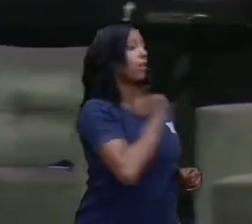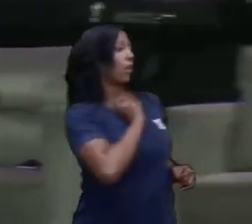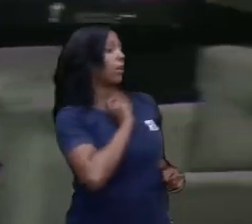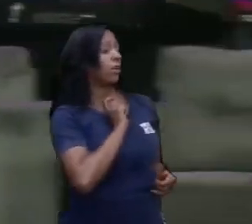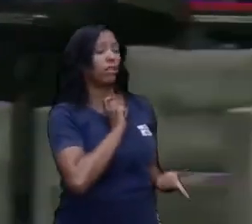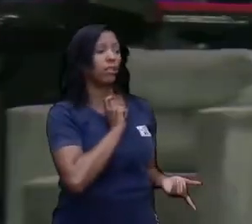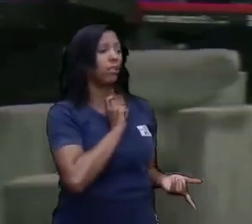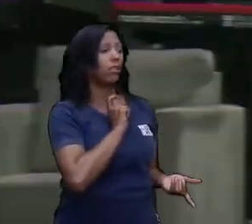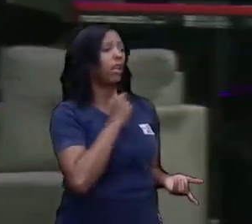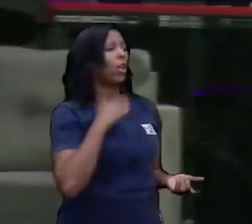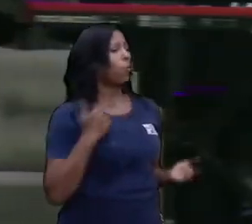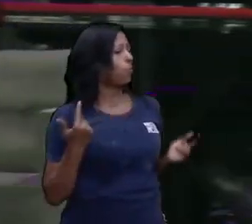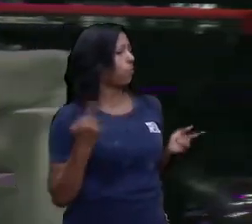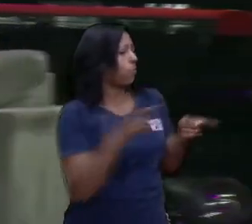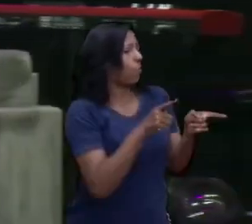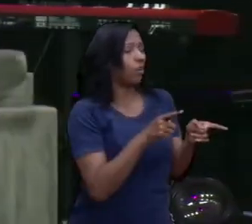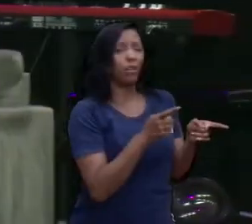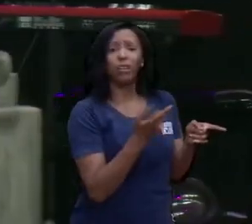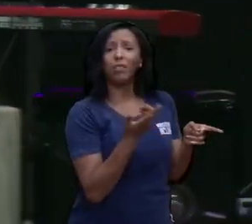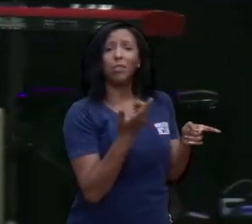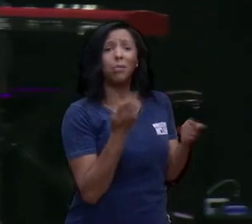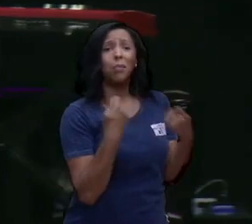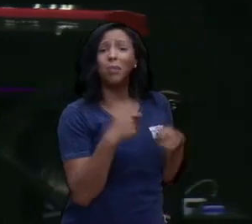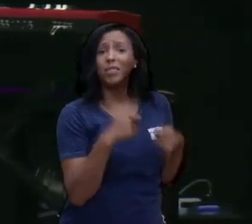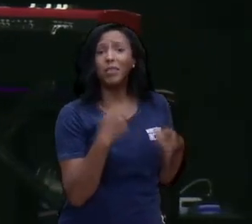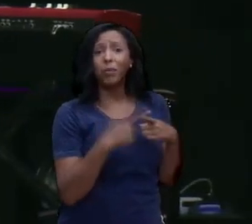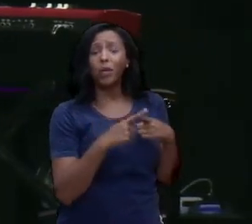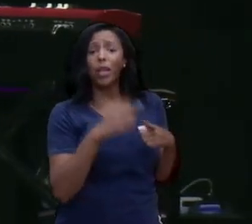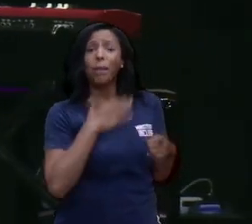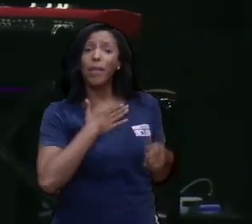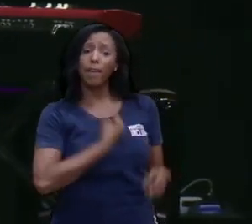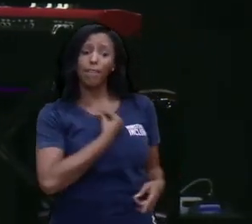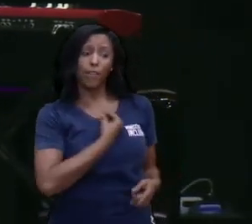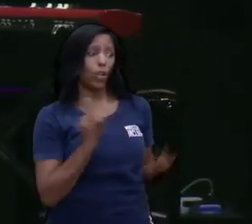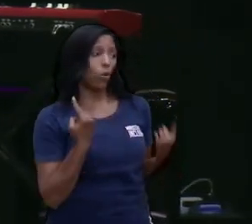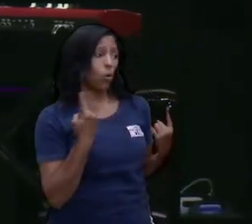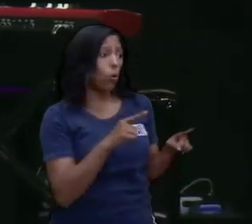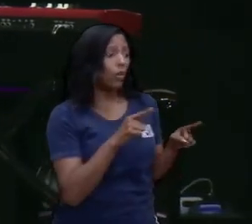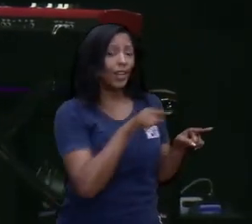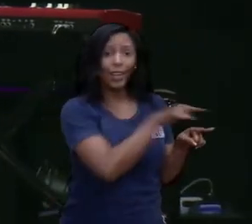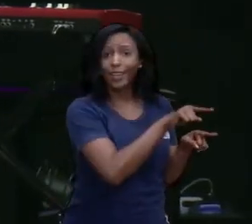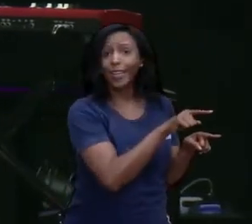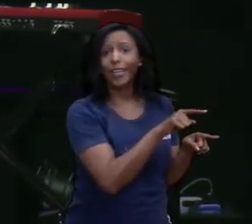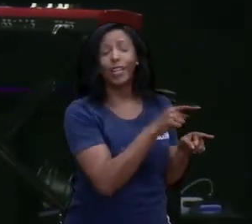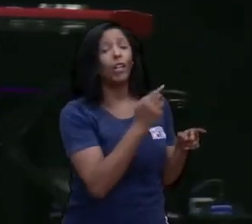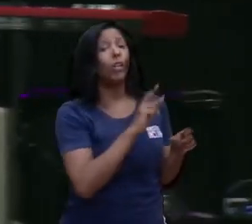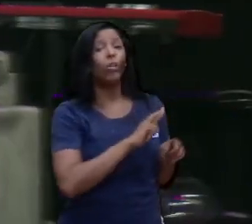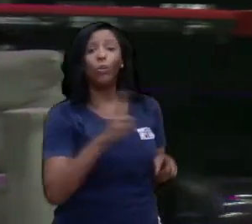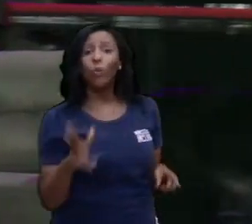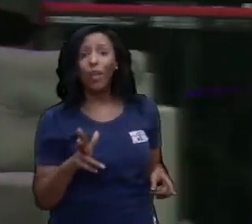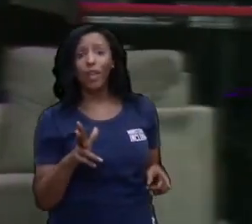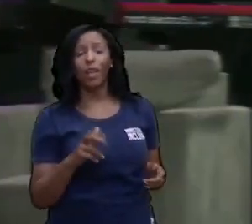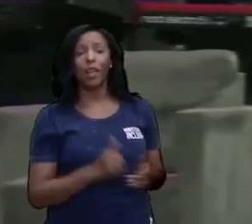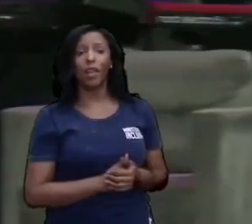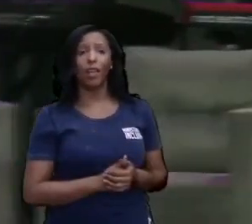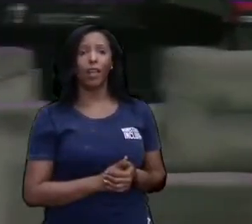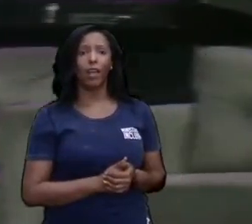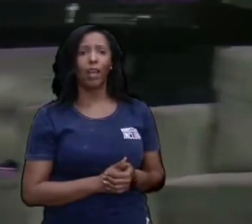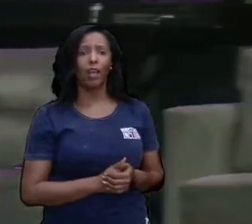pior do que ele e que essa força por trás dele é que quer me tirar do eixo da vontade de Deus